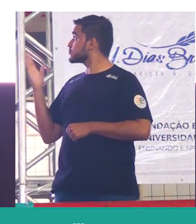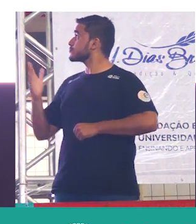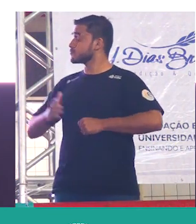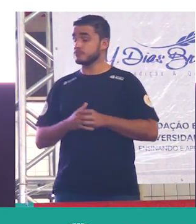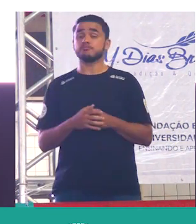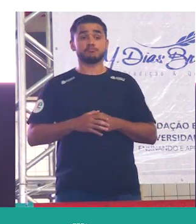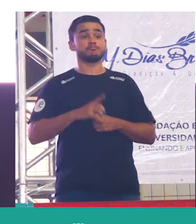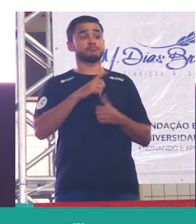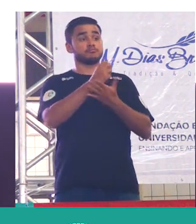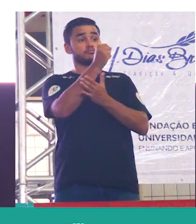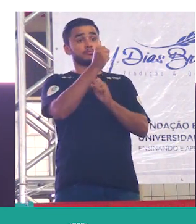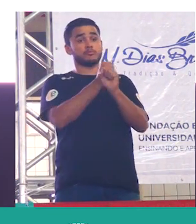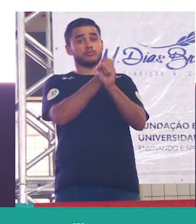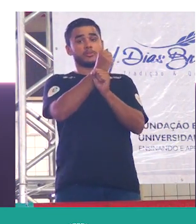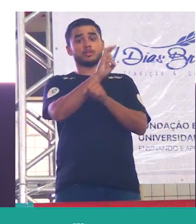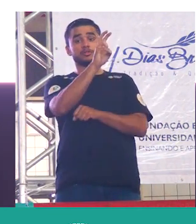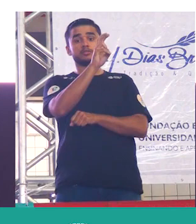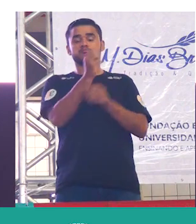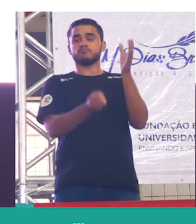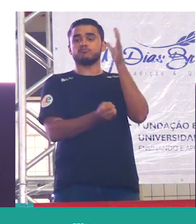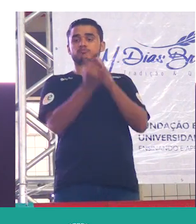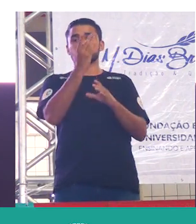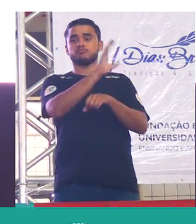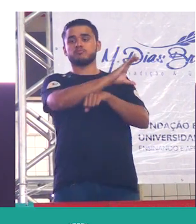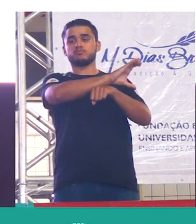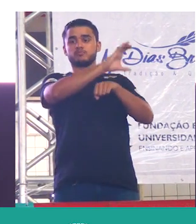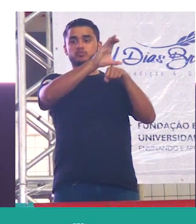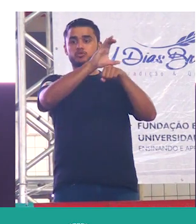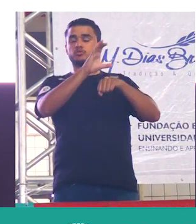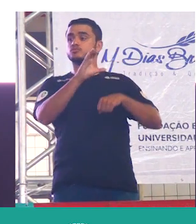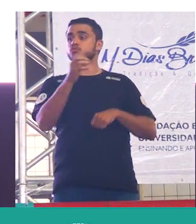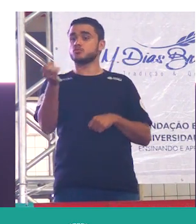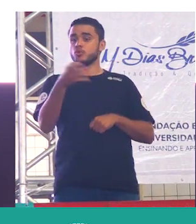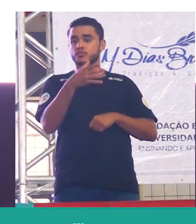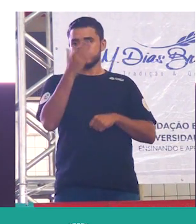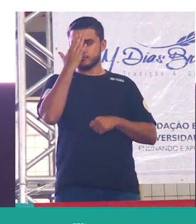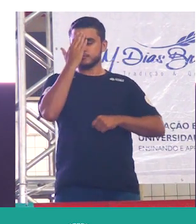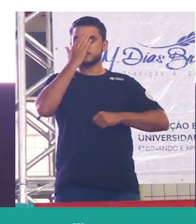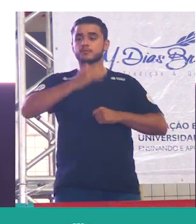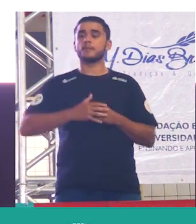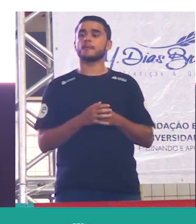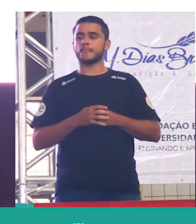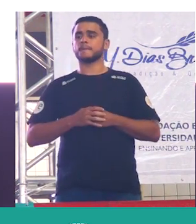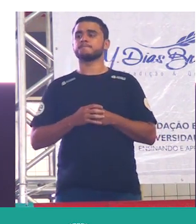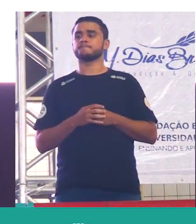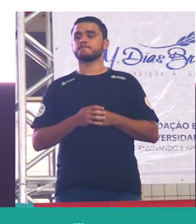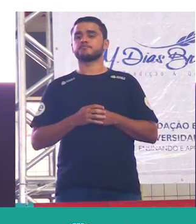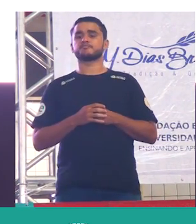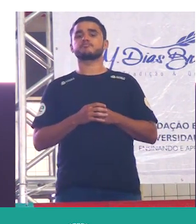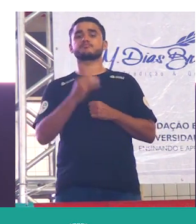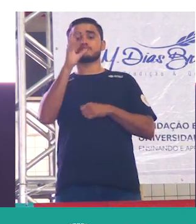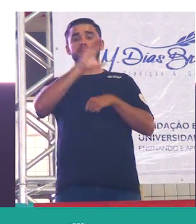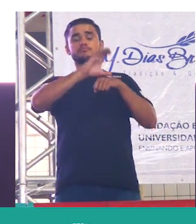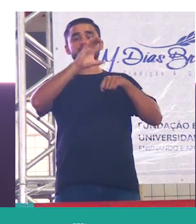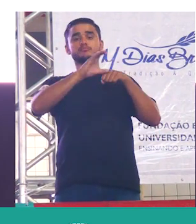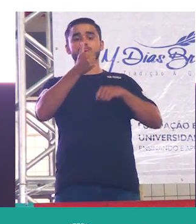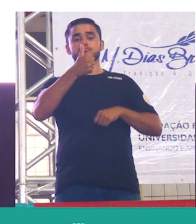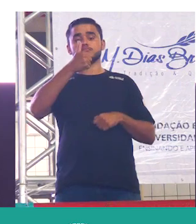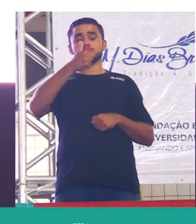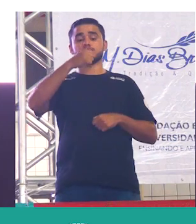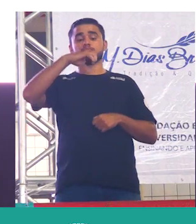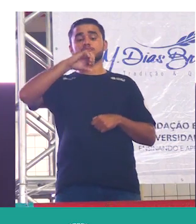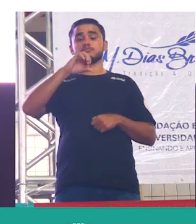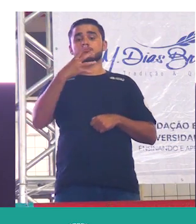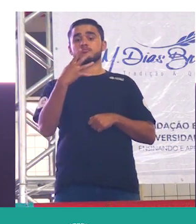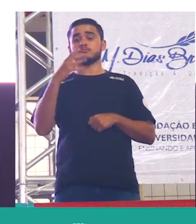5 anos, cria uma nova Constituição. Gravem isso, a Constituição de